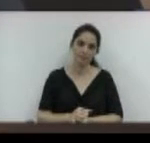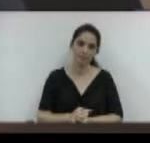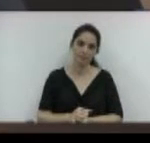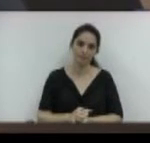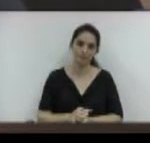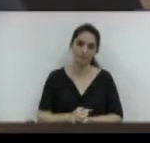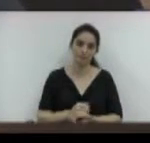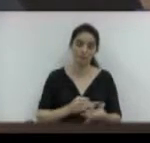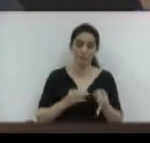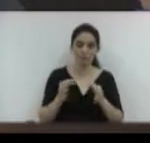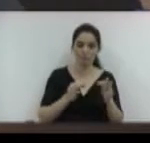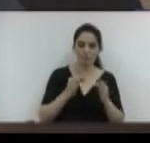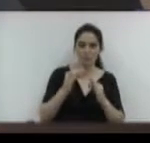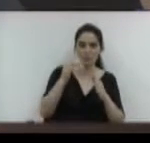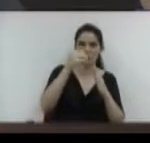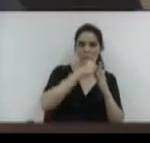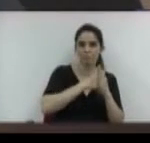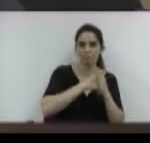Do regimento interno,